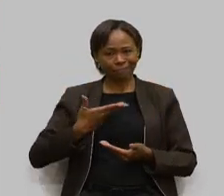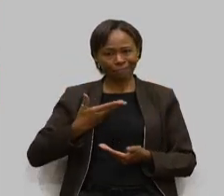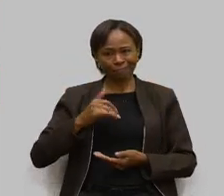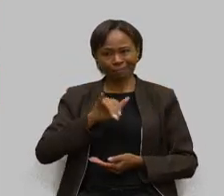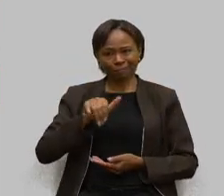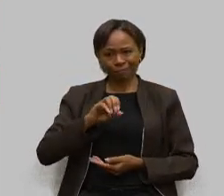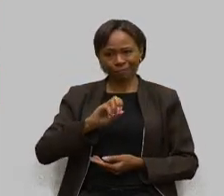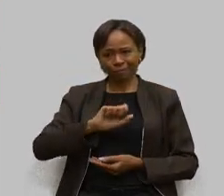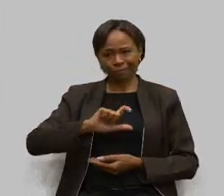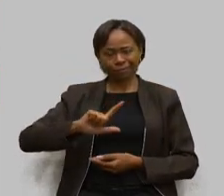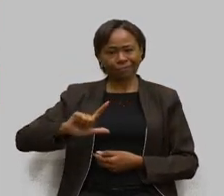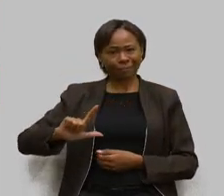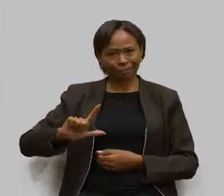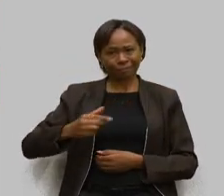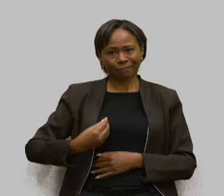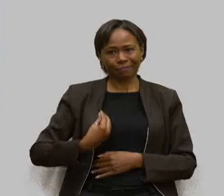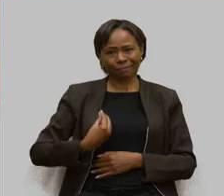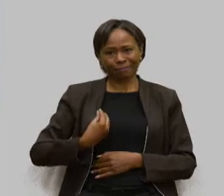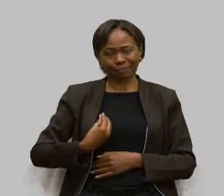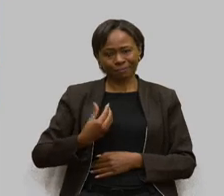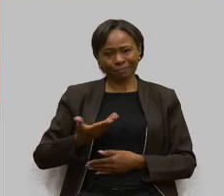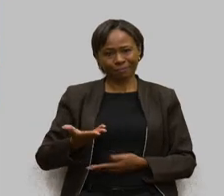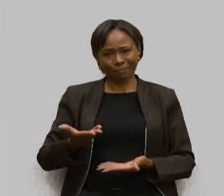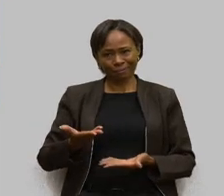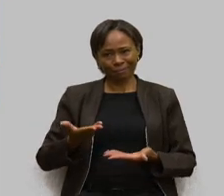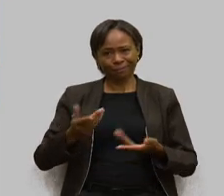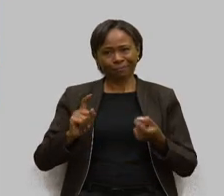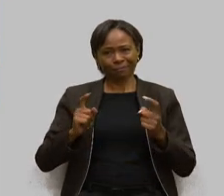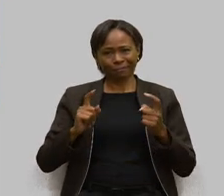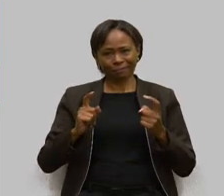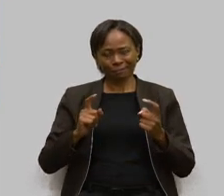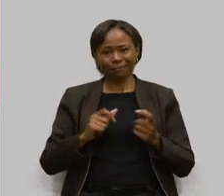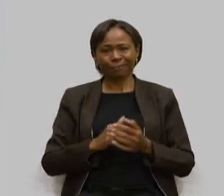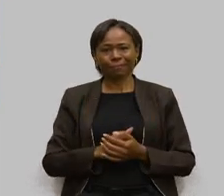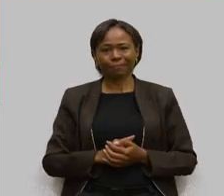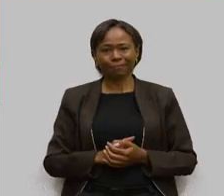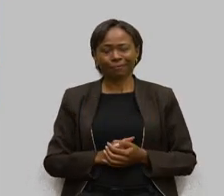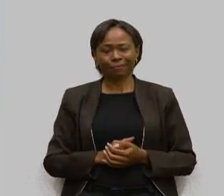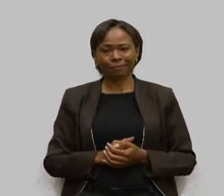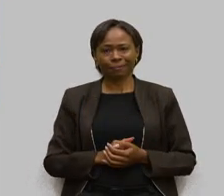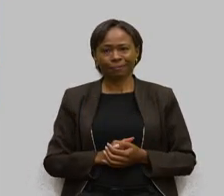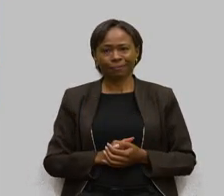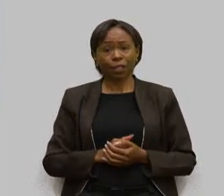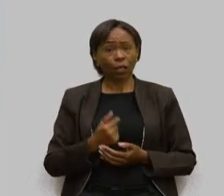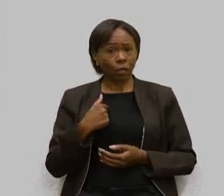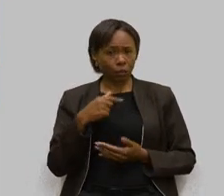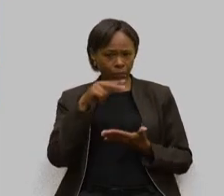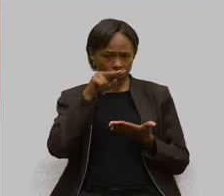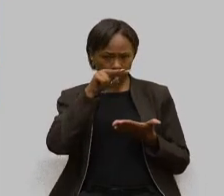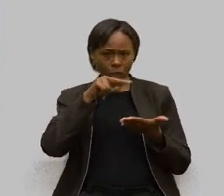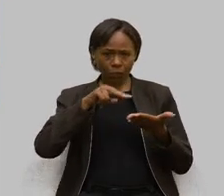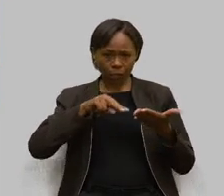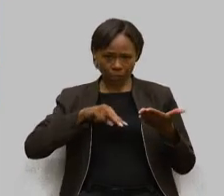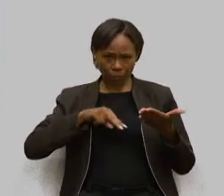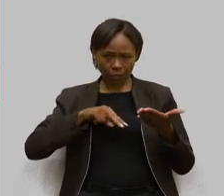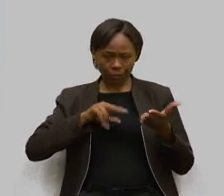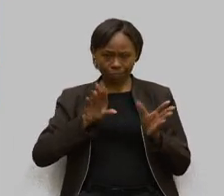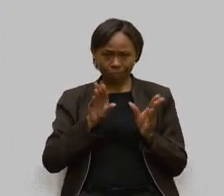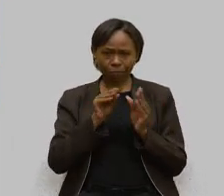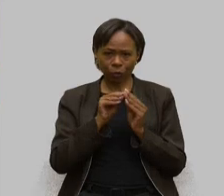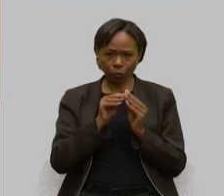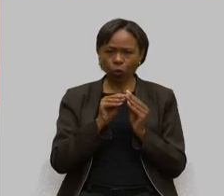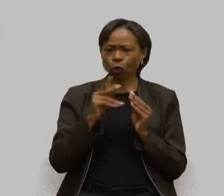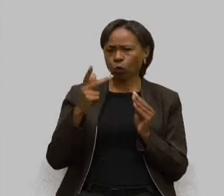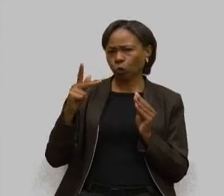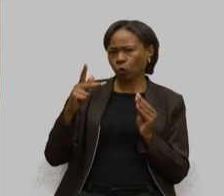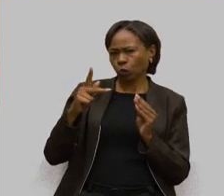Araújo presente aqui nessa sessão e eu gostaria de fazer uma pequena leitura Dr Joel do seu breve